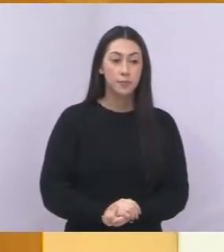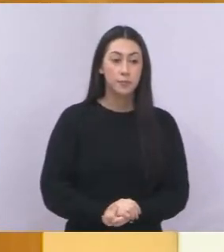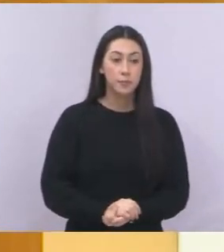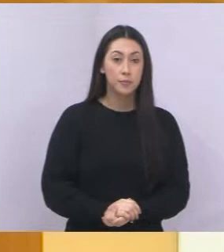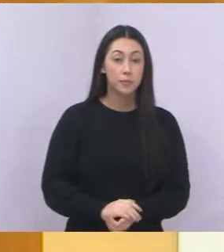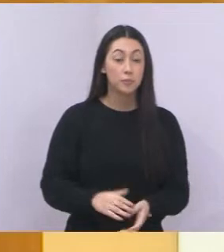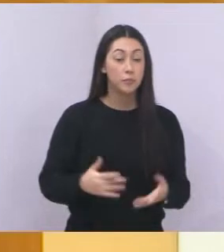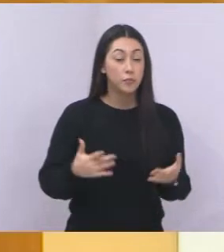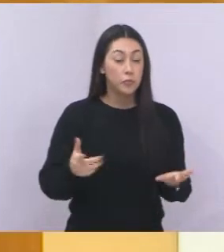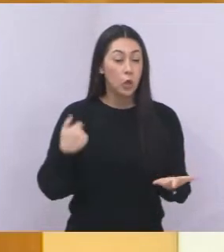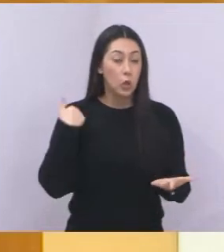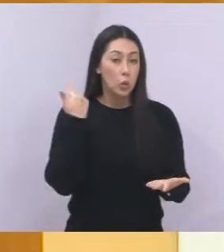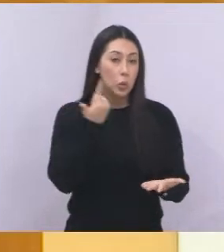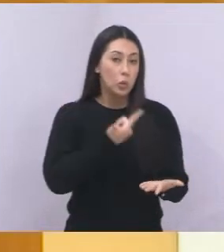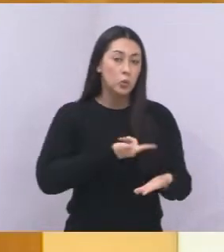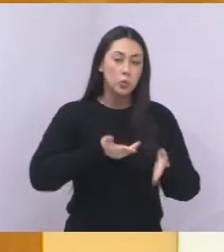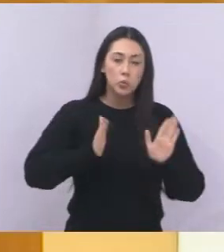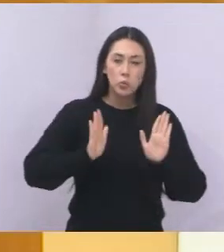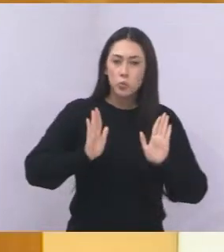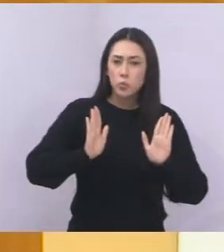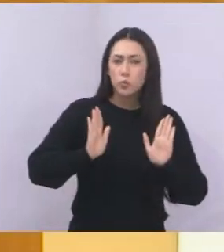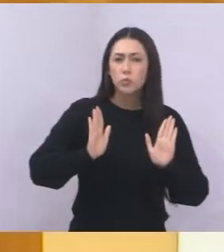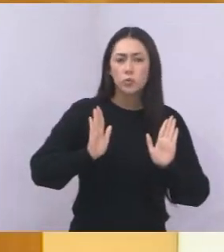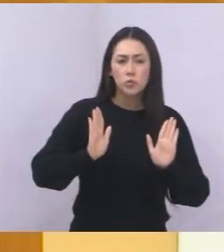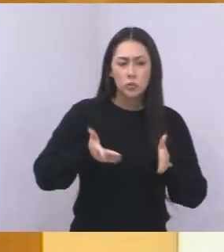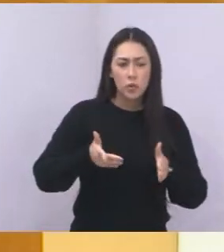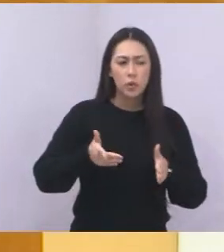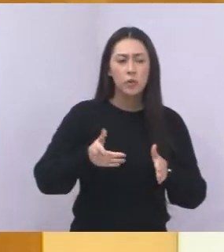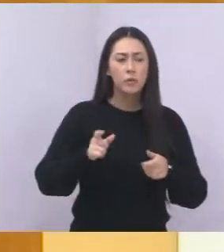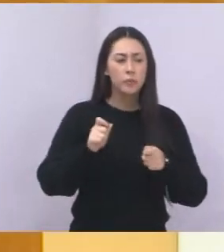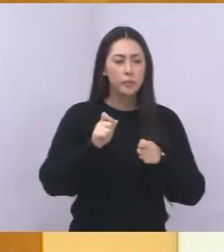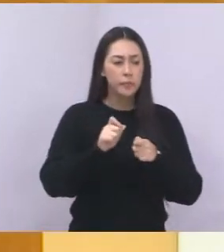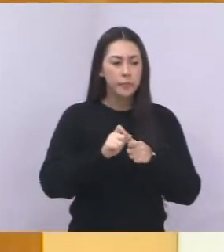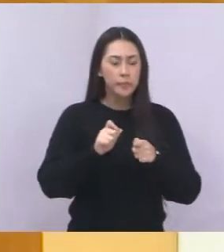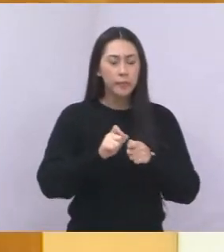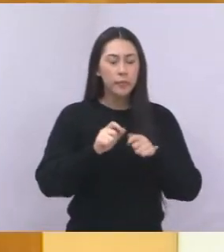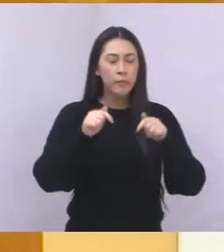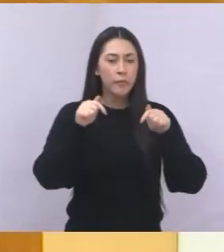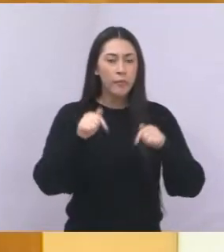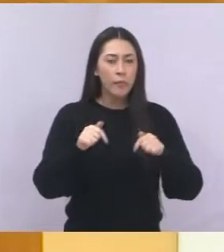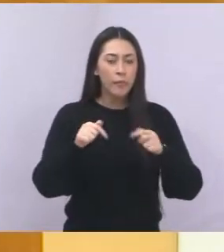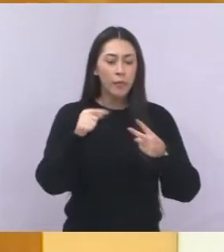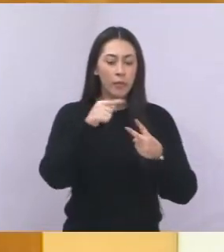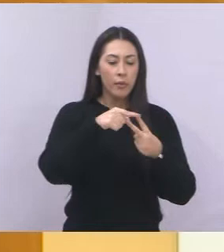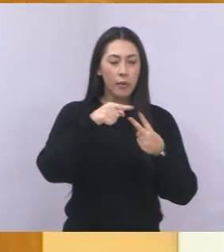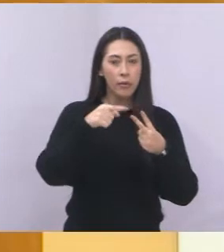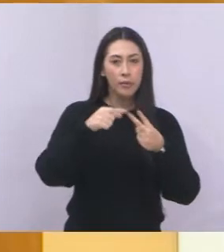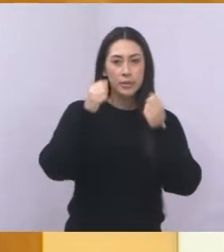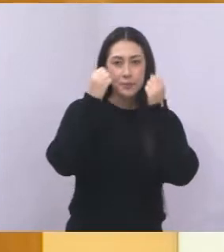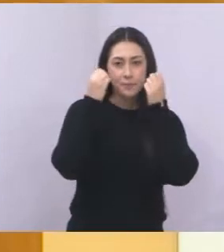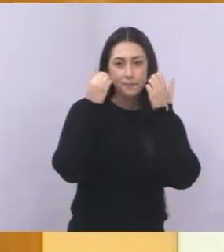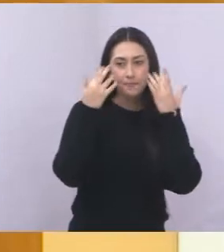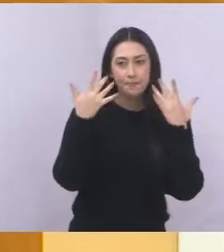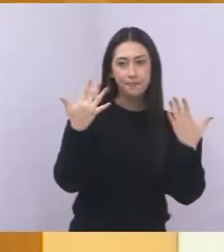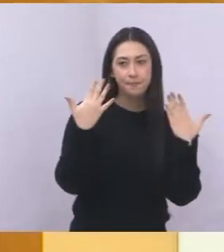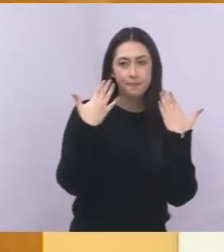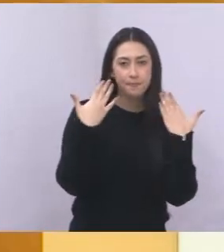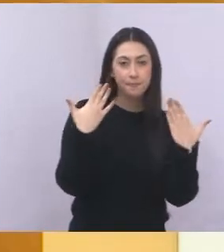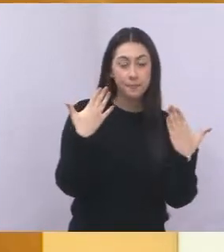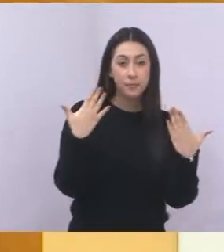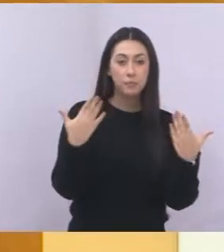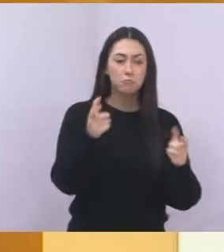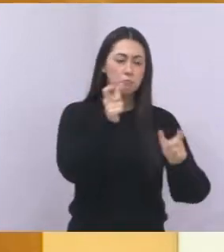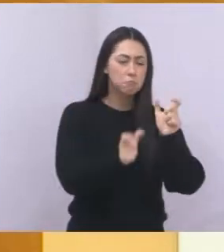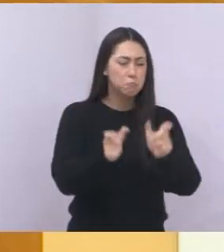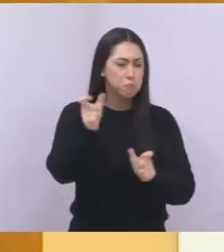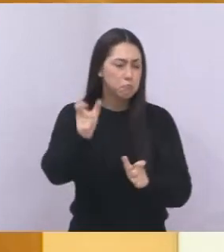E nós já tivemos aqui na casa duas audiências públicas com a presença